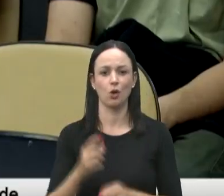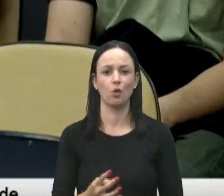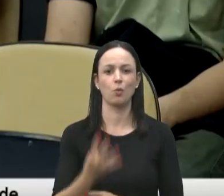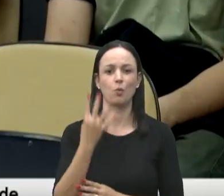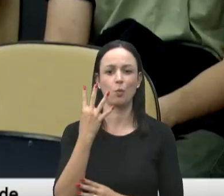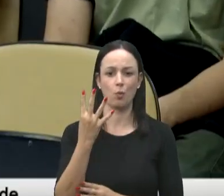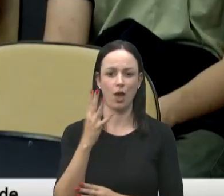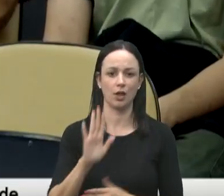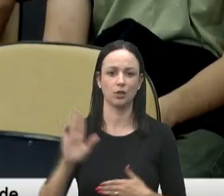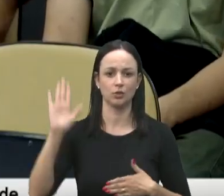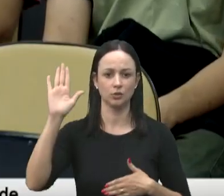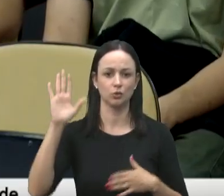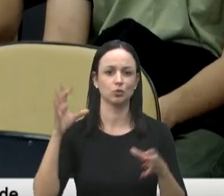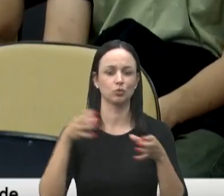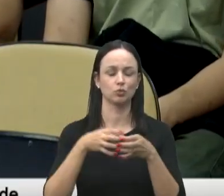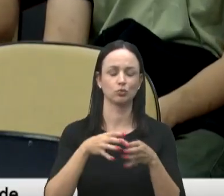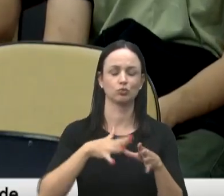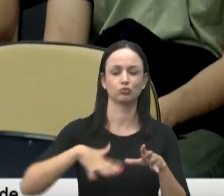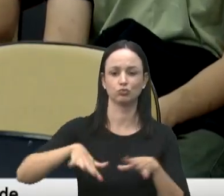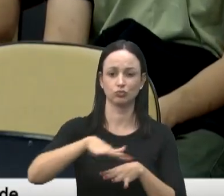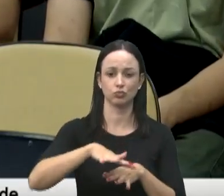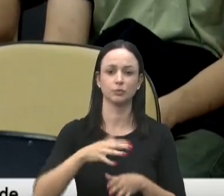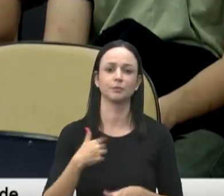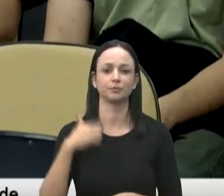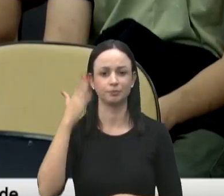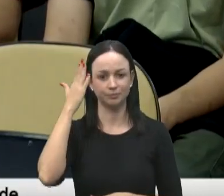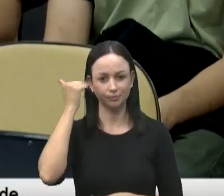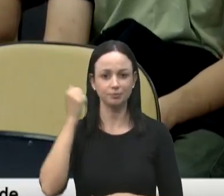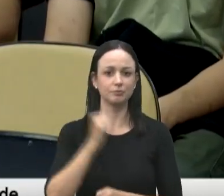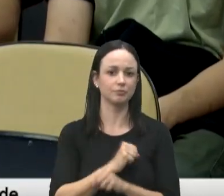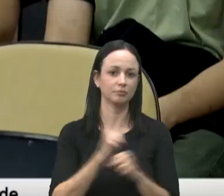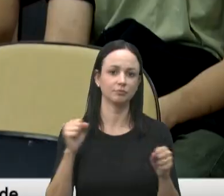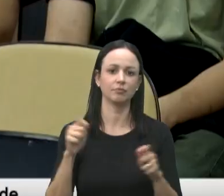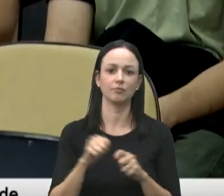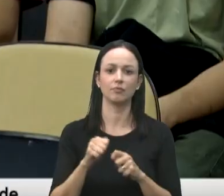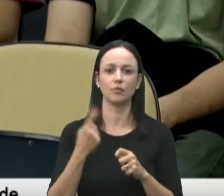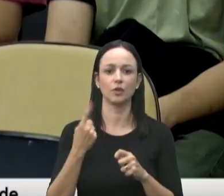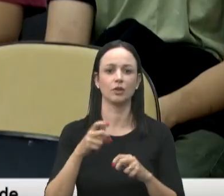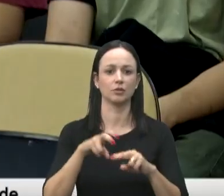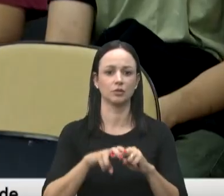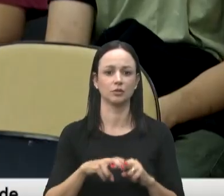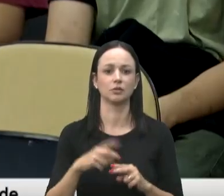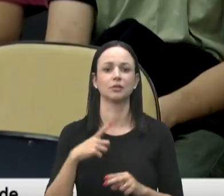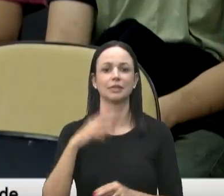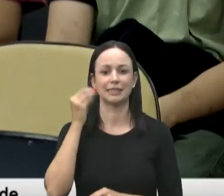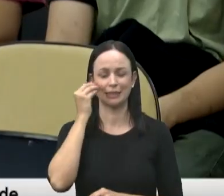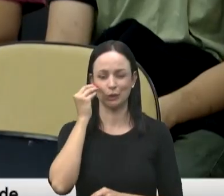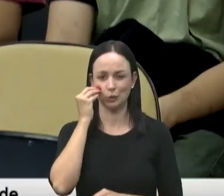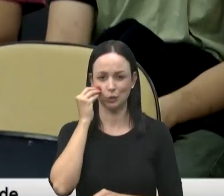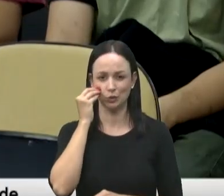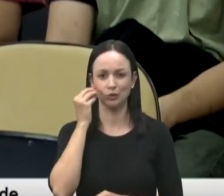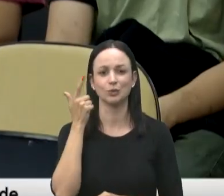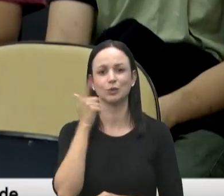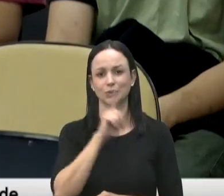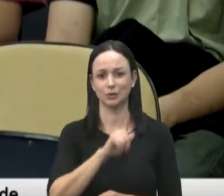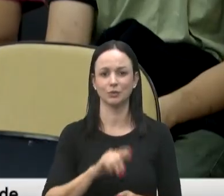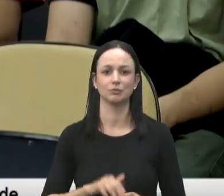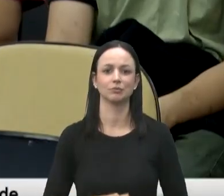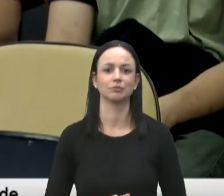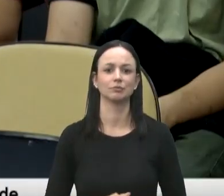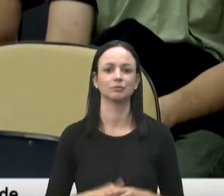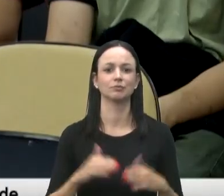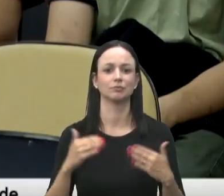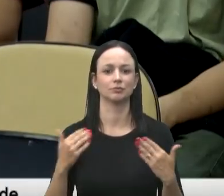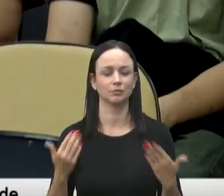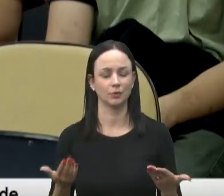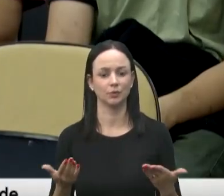candidatos, federamos com a rede. A gente sabia que era impossível de fazer uma cadeira, mas a gente tentou. E deu certo.